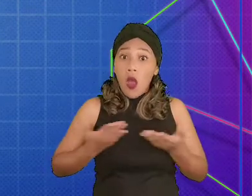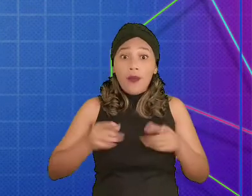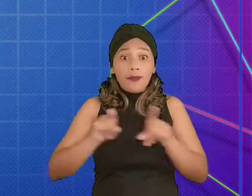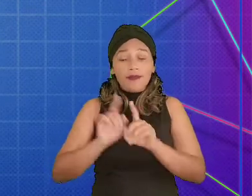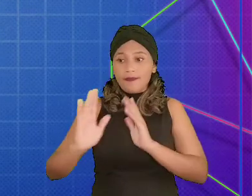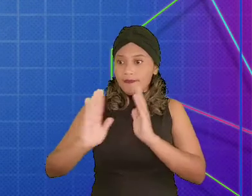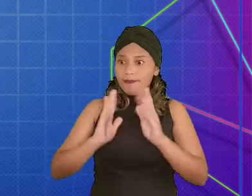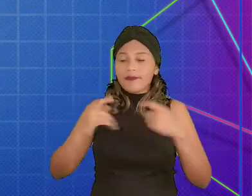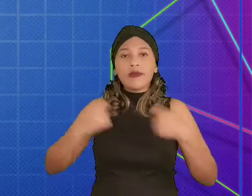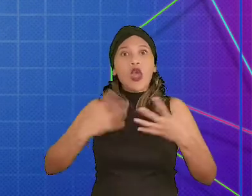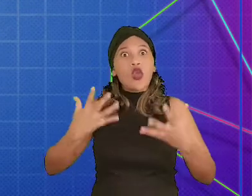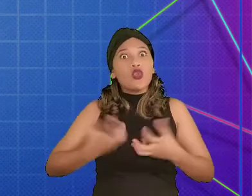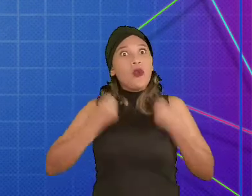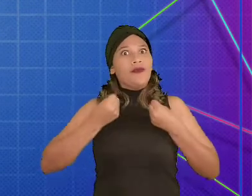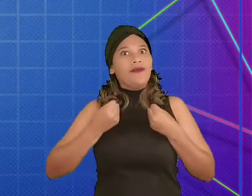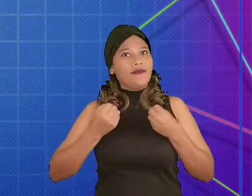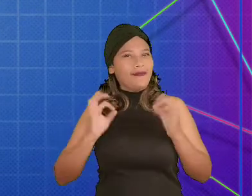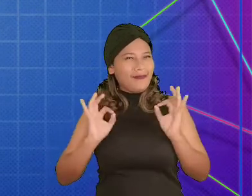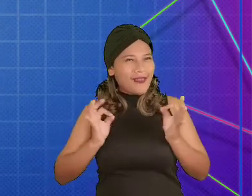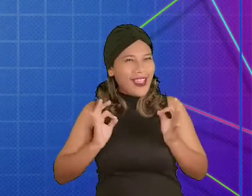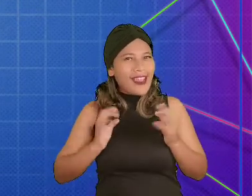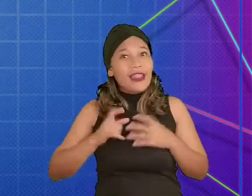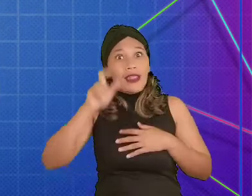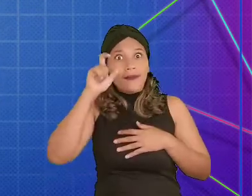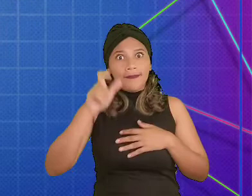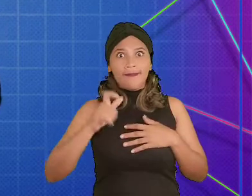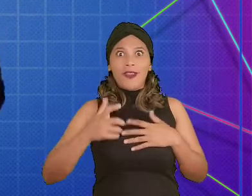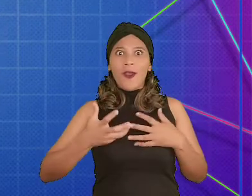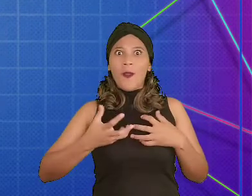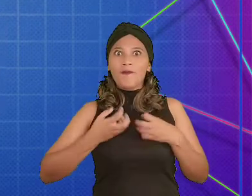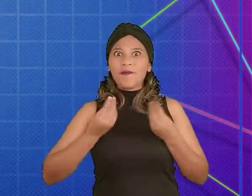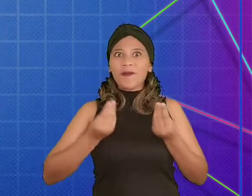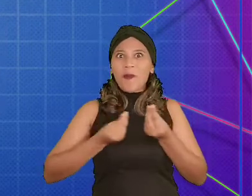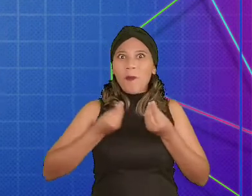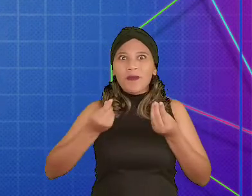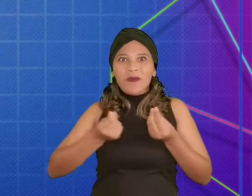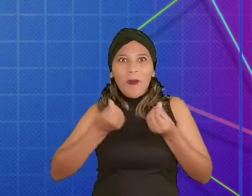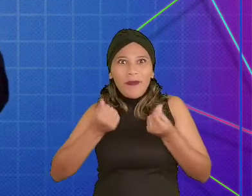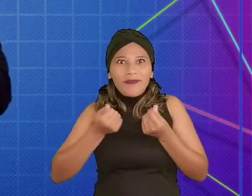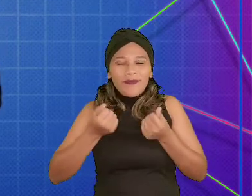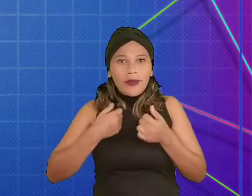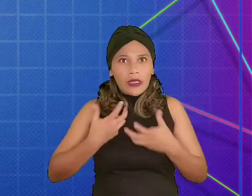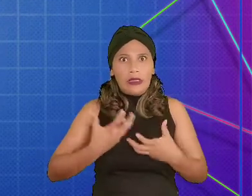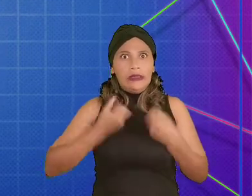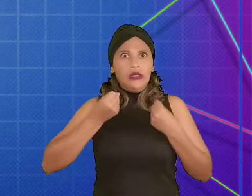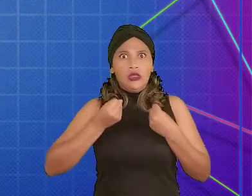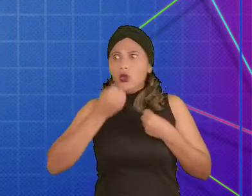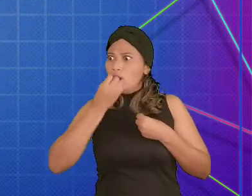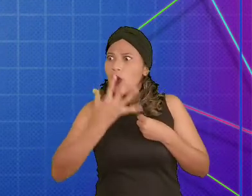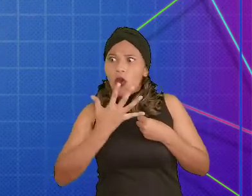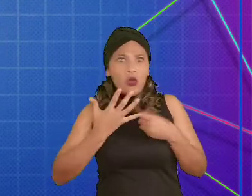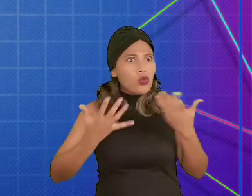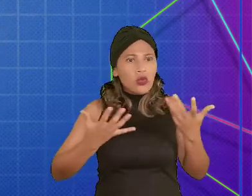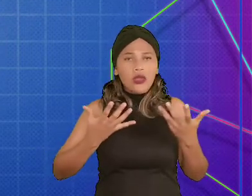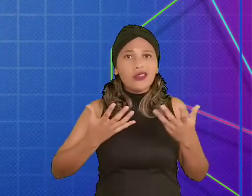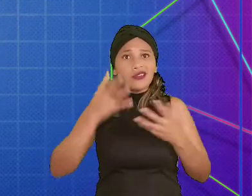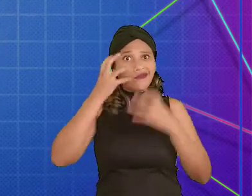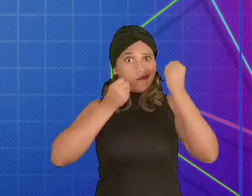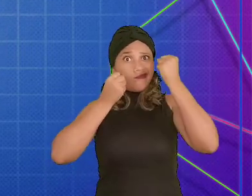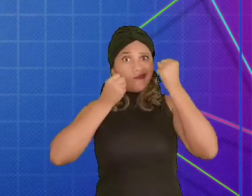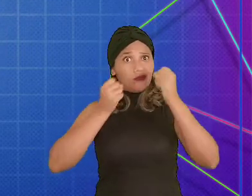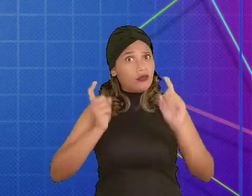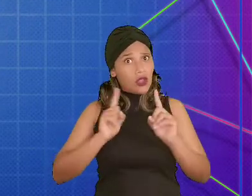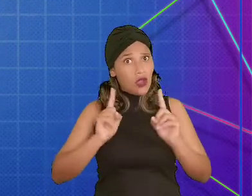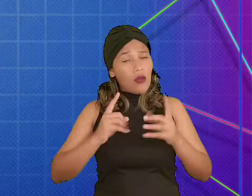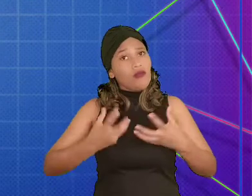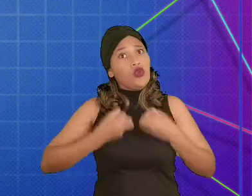a fase também tem que ter uma surpresa. Isso também torna o jogo muito mais divertido. Colocar algo inesperado e bom, algo que não frustre o